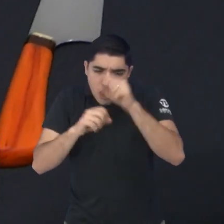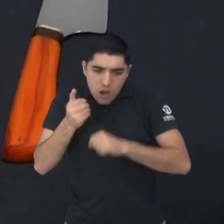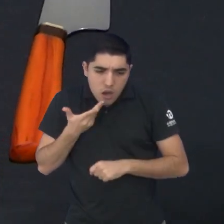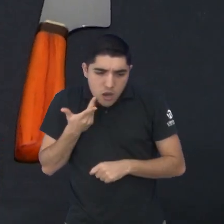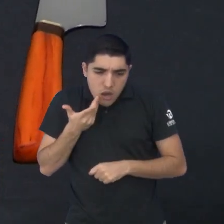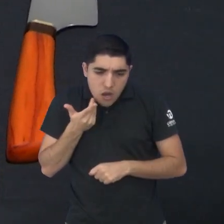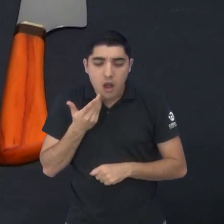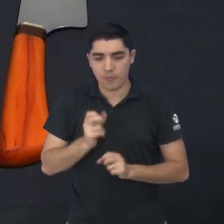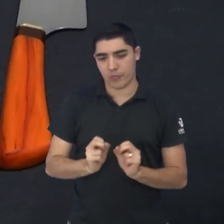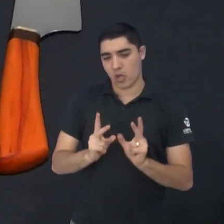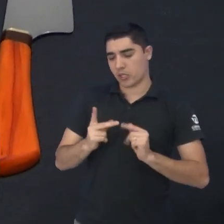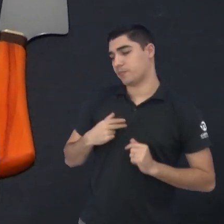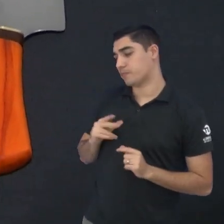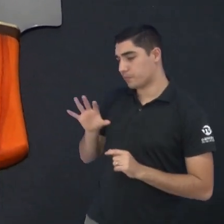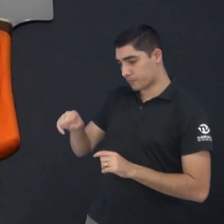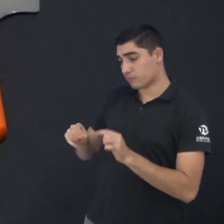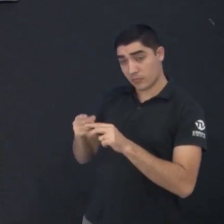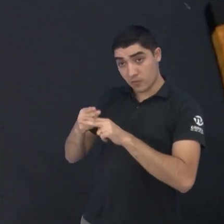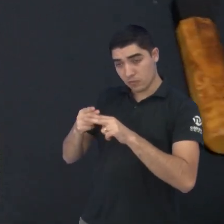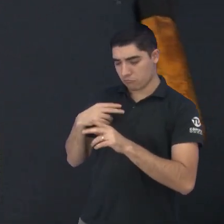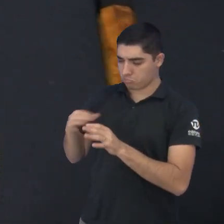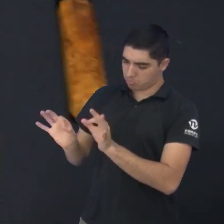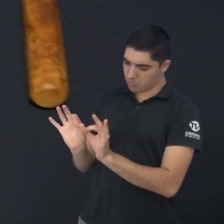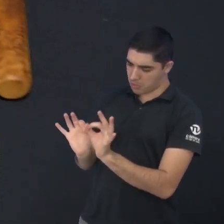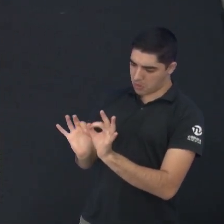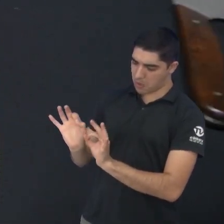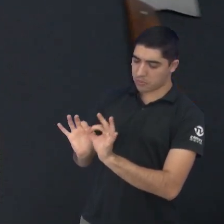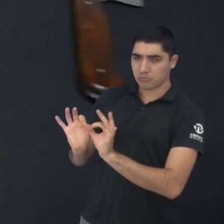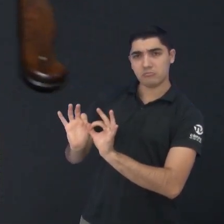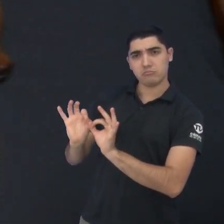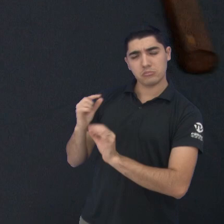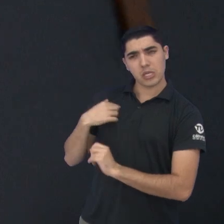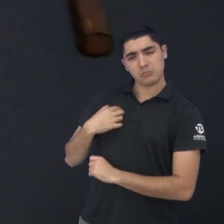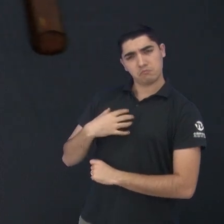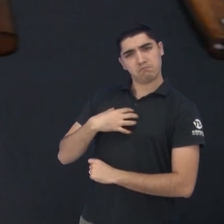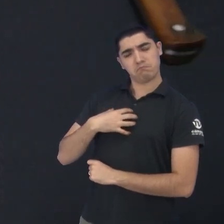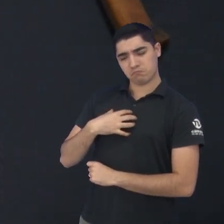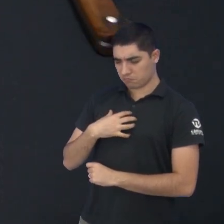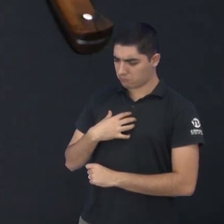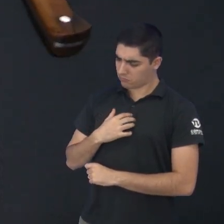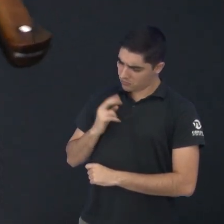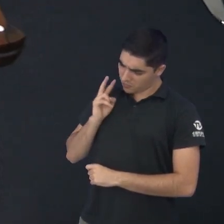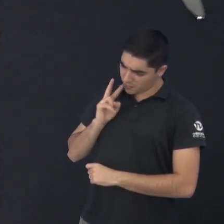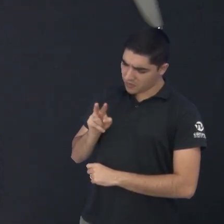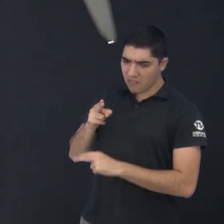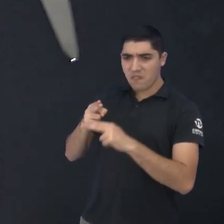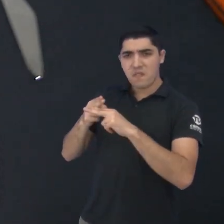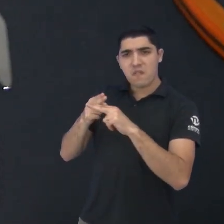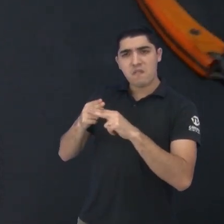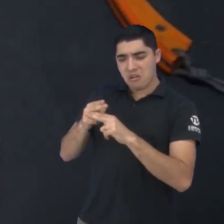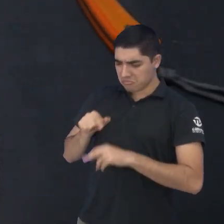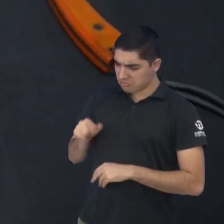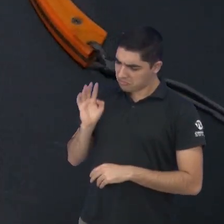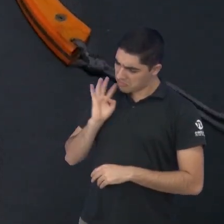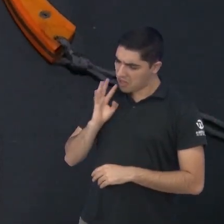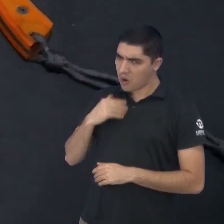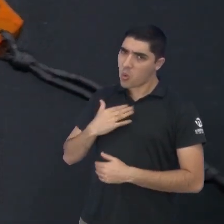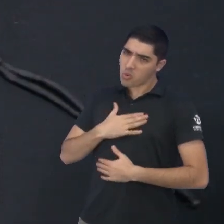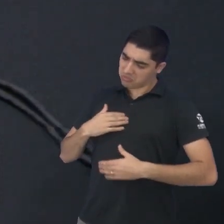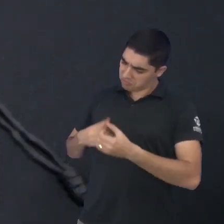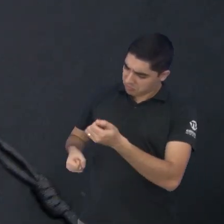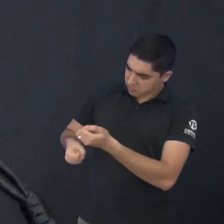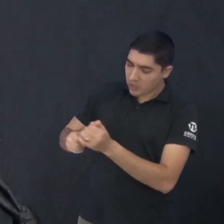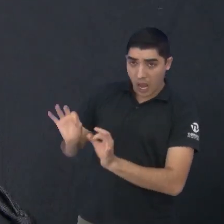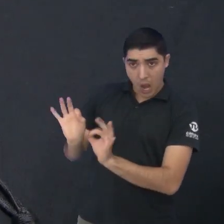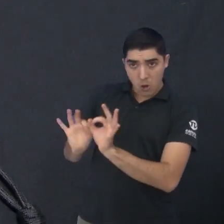algumas pesquisas no Google, achei interessante olhar as facas artesanais e resolvi produzir uma para mim. Então produzi uma,